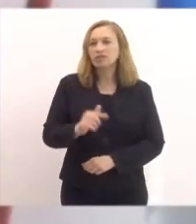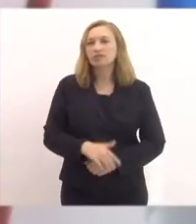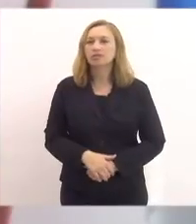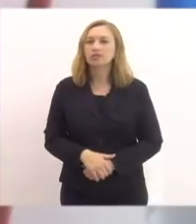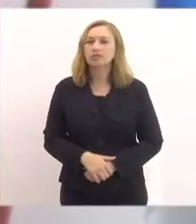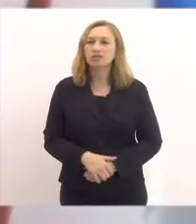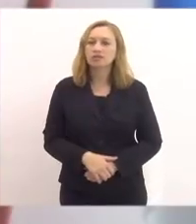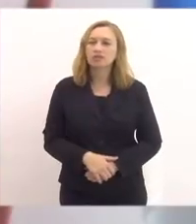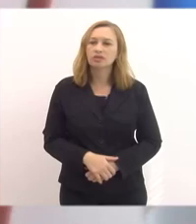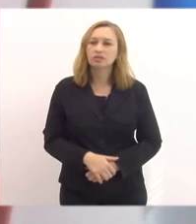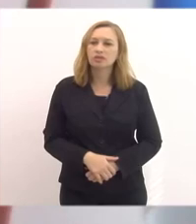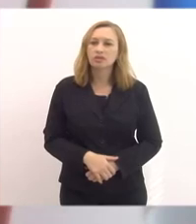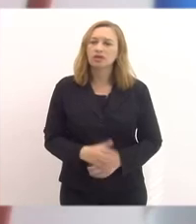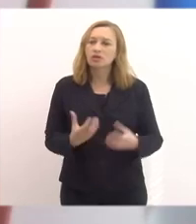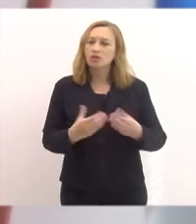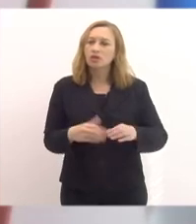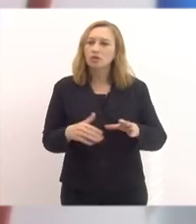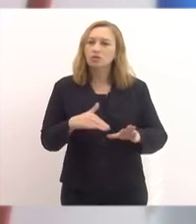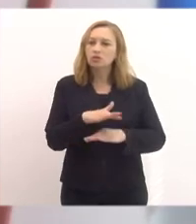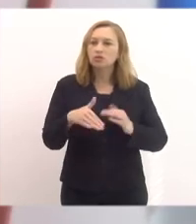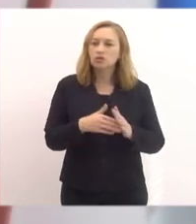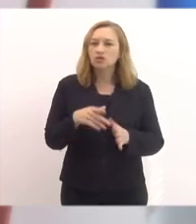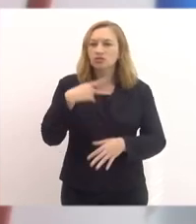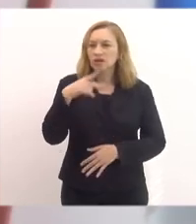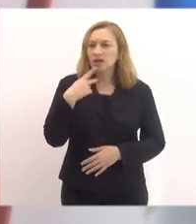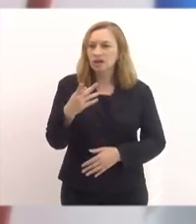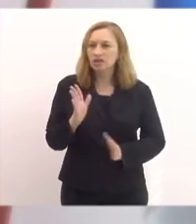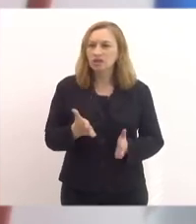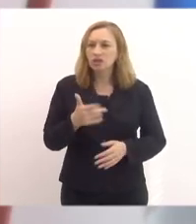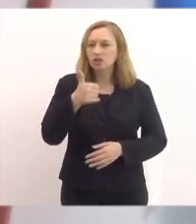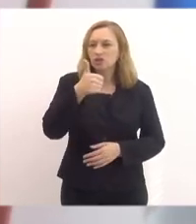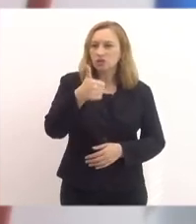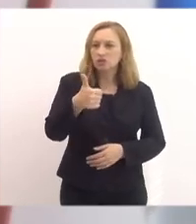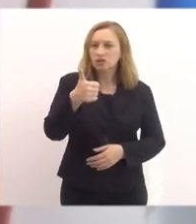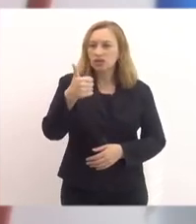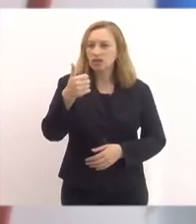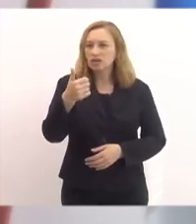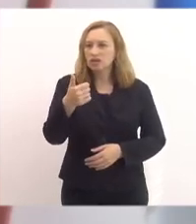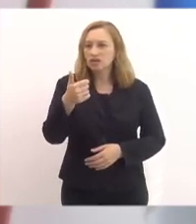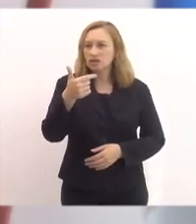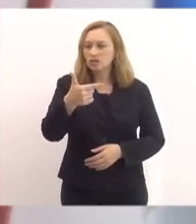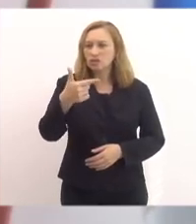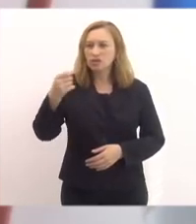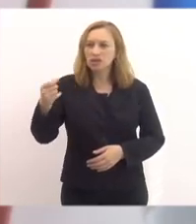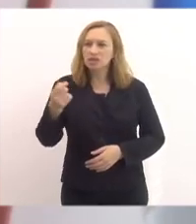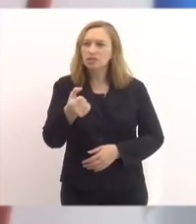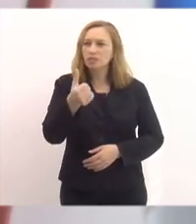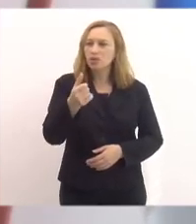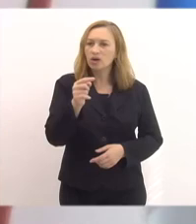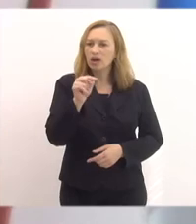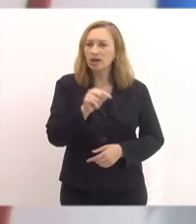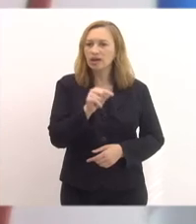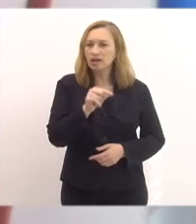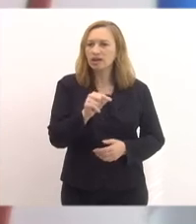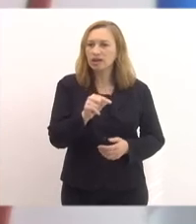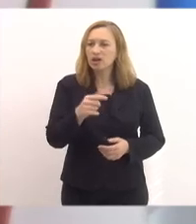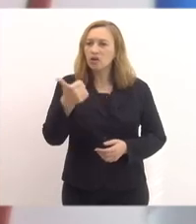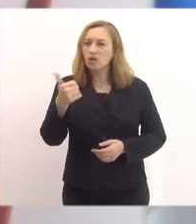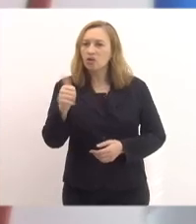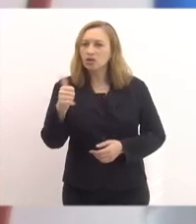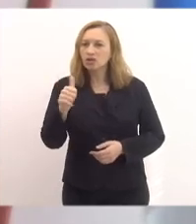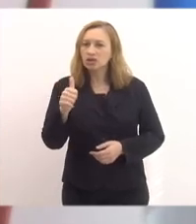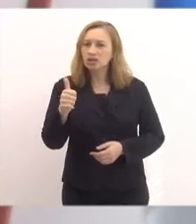bem. Nesses concursos todos que eu narrei, 200 e poucas vagas nessa página aqui, 11 aqui